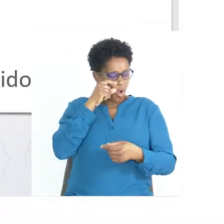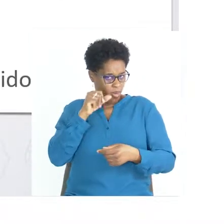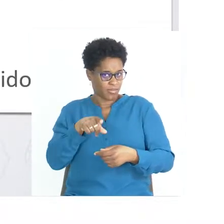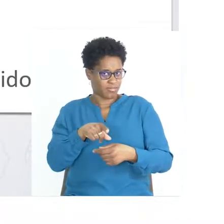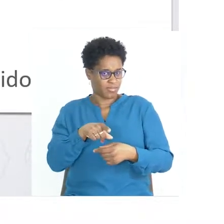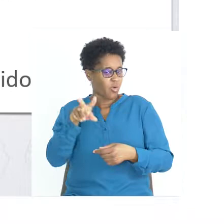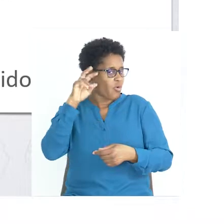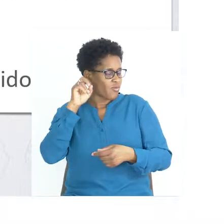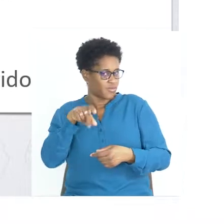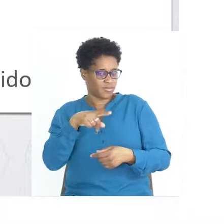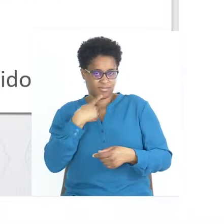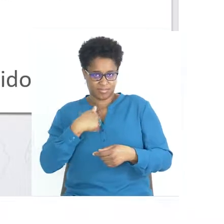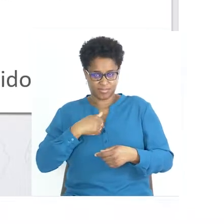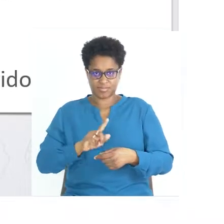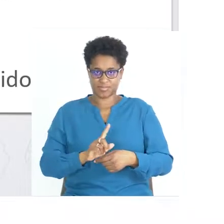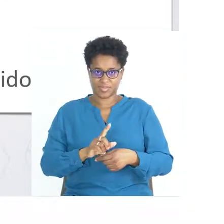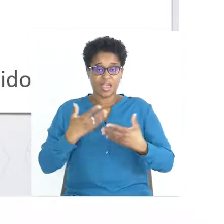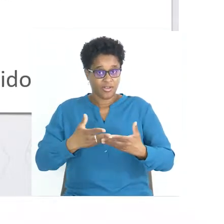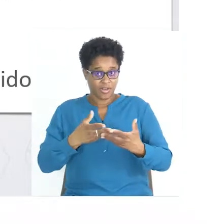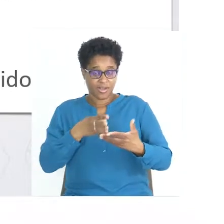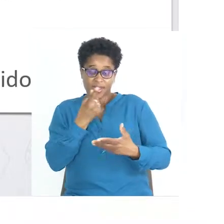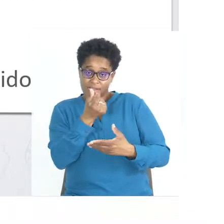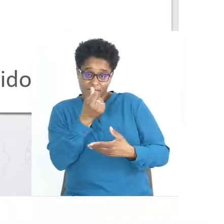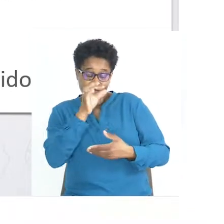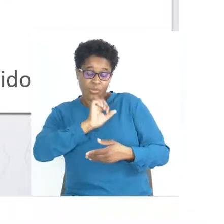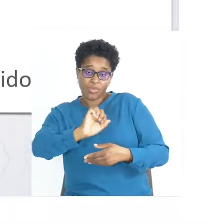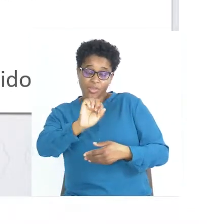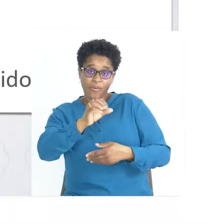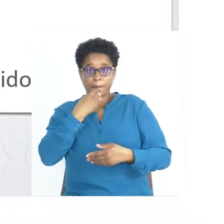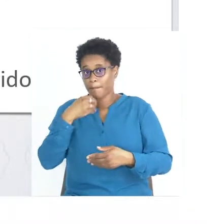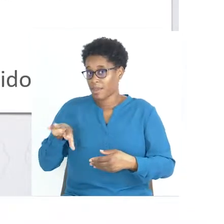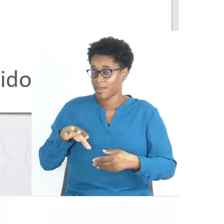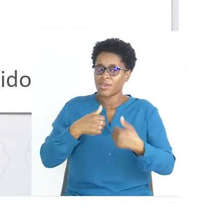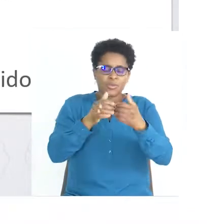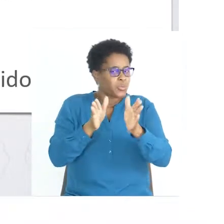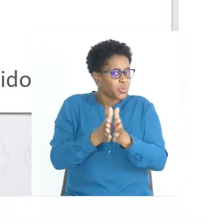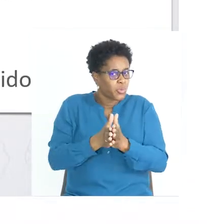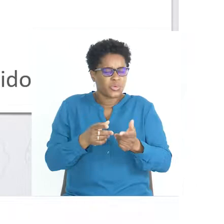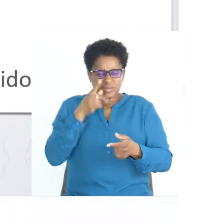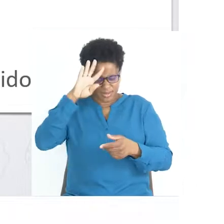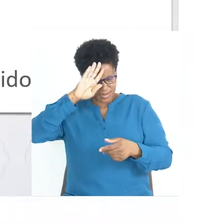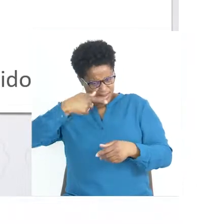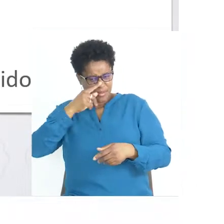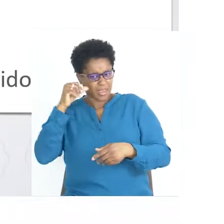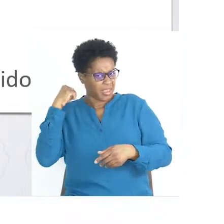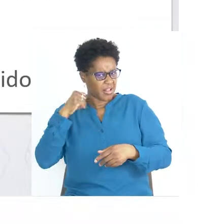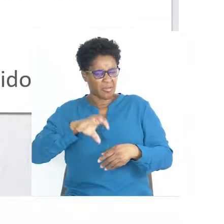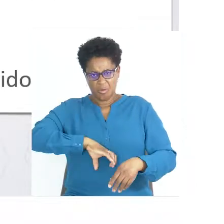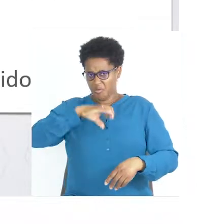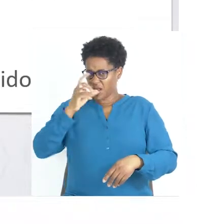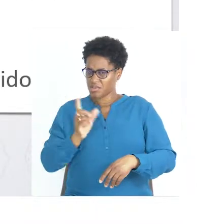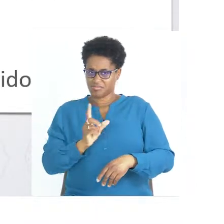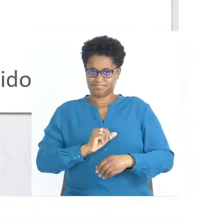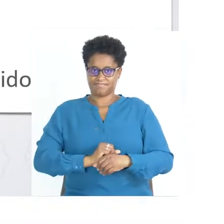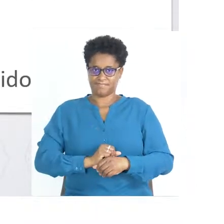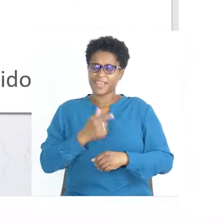homem. Não me ouviste e agora vês o teu dinheiro perdido. Todos sabiam que ele não era de